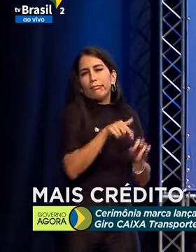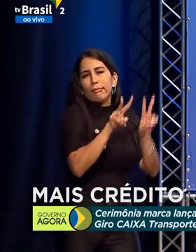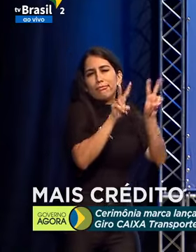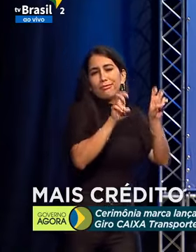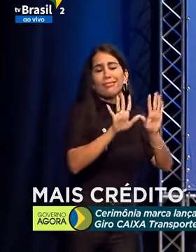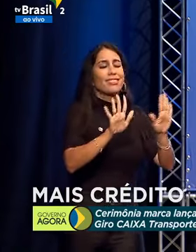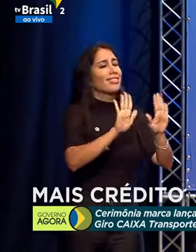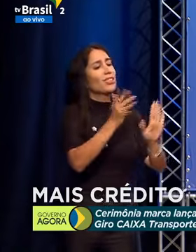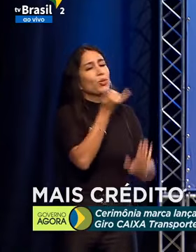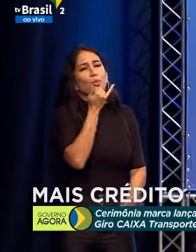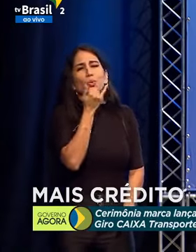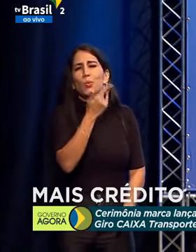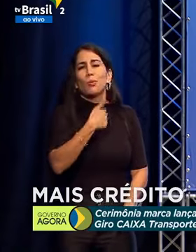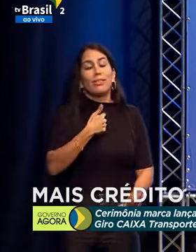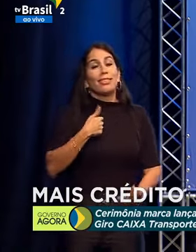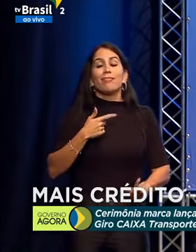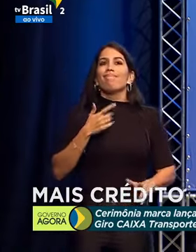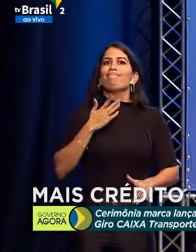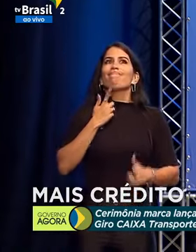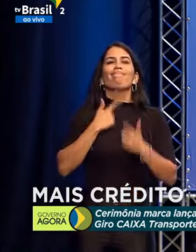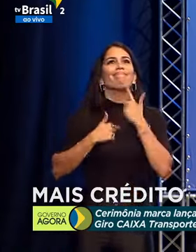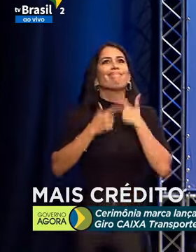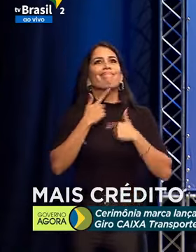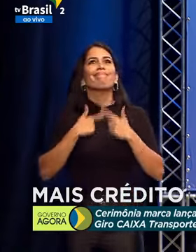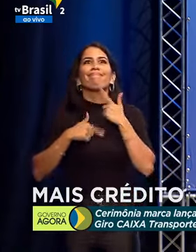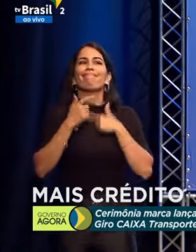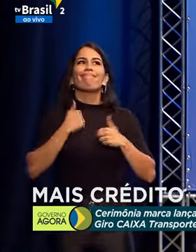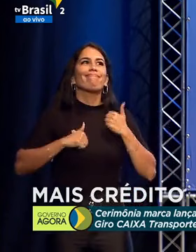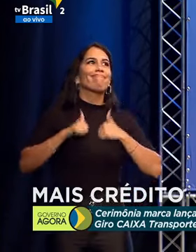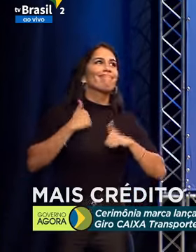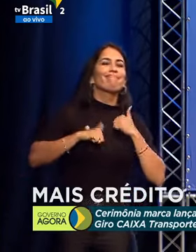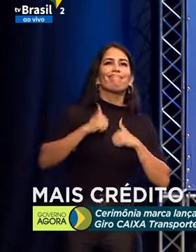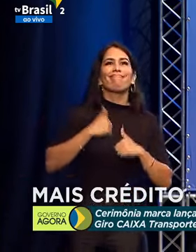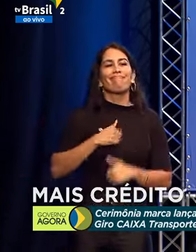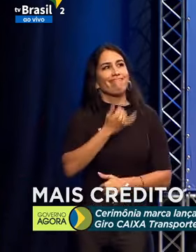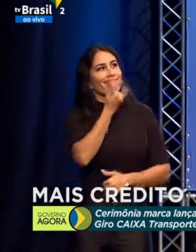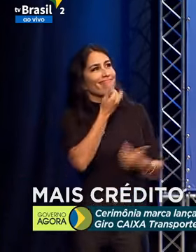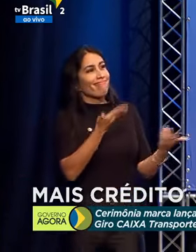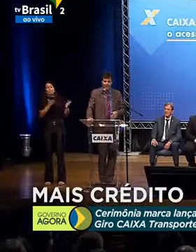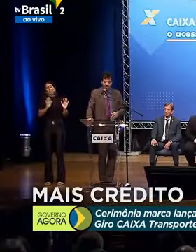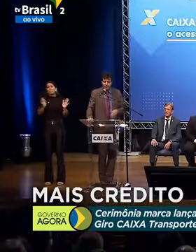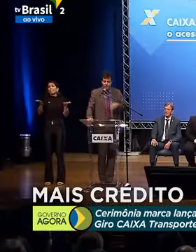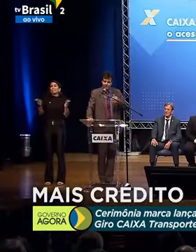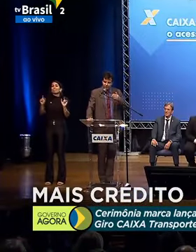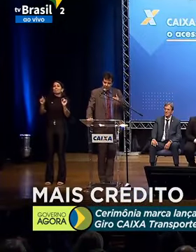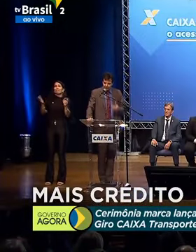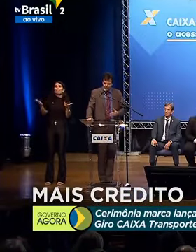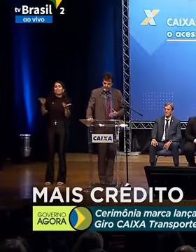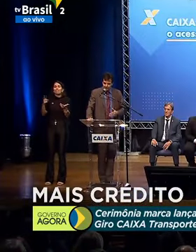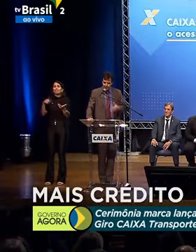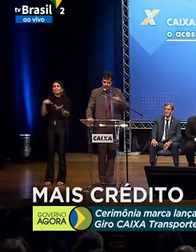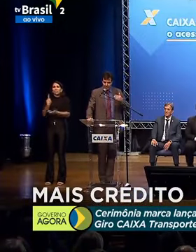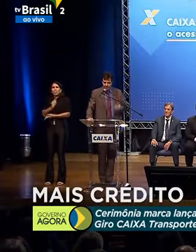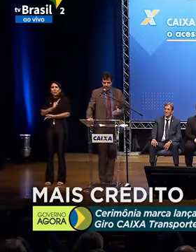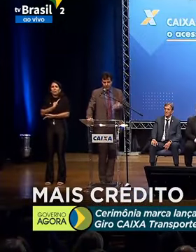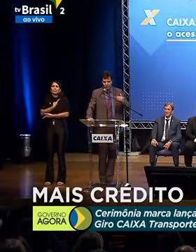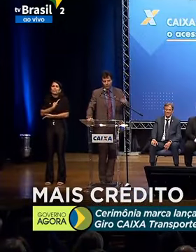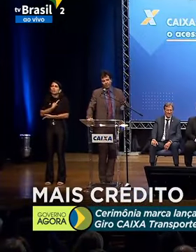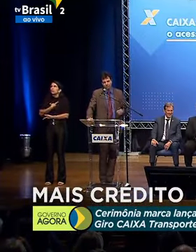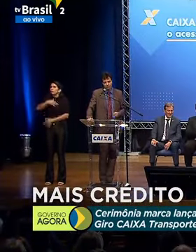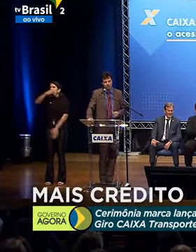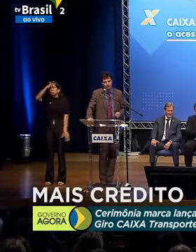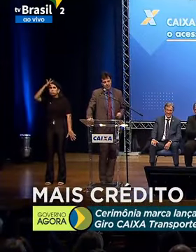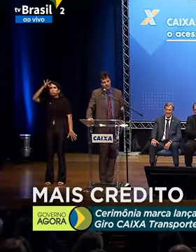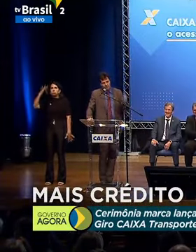e é mais forte que eu, presidente. Eu acabei... Não, é o seguinte, a gente apanha de manhã, à tarde e